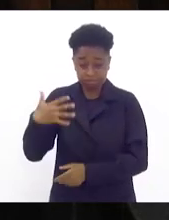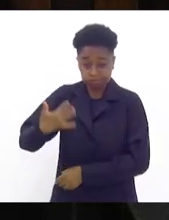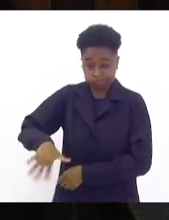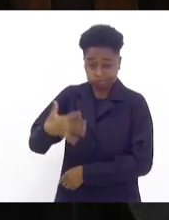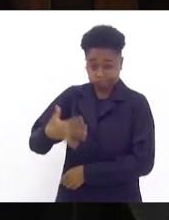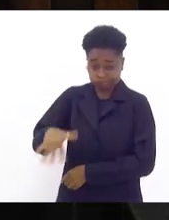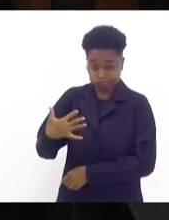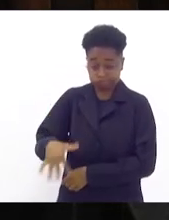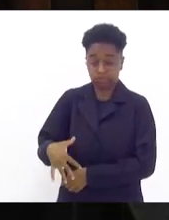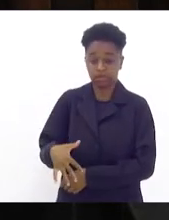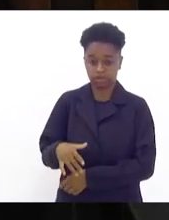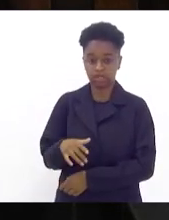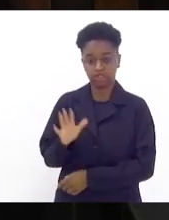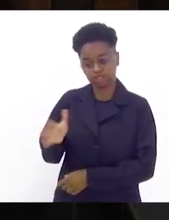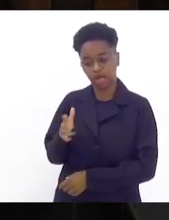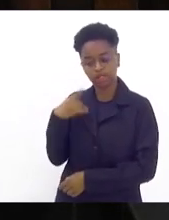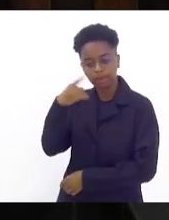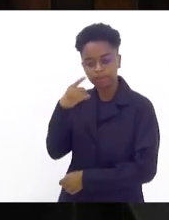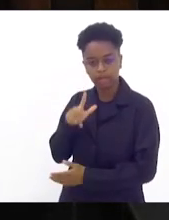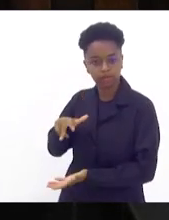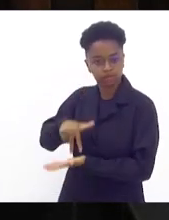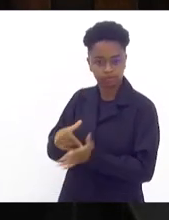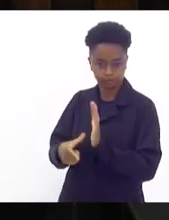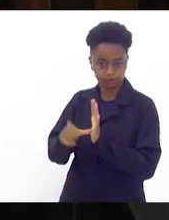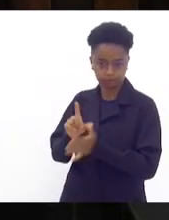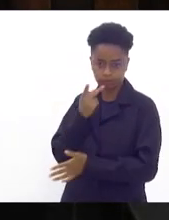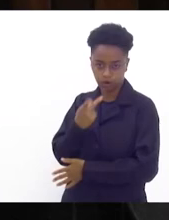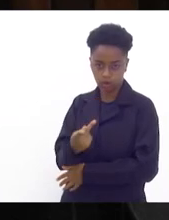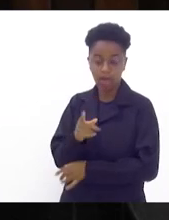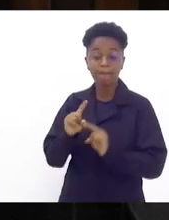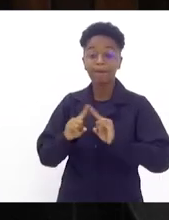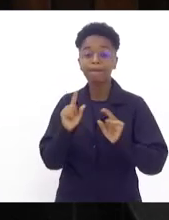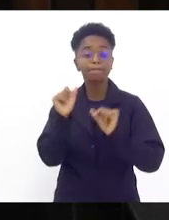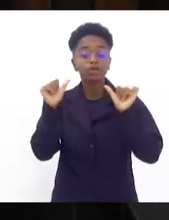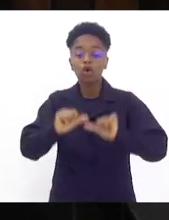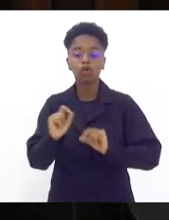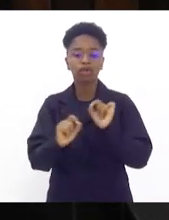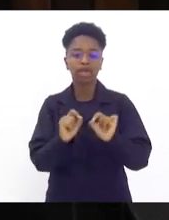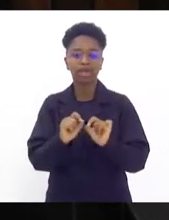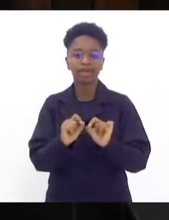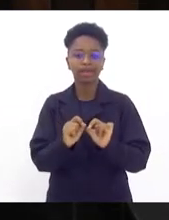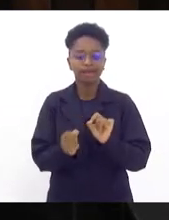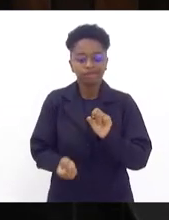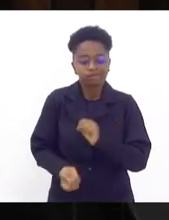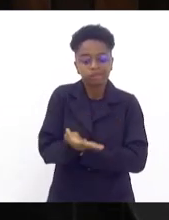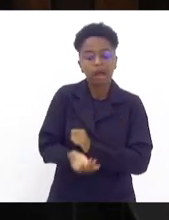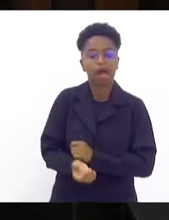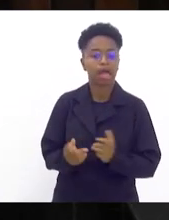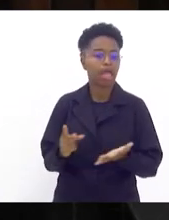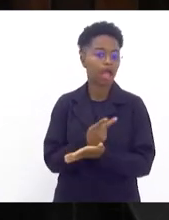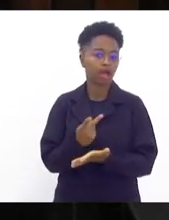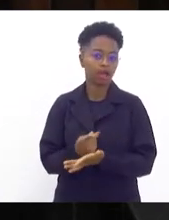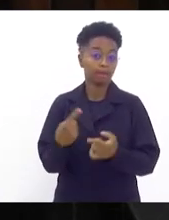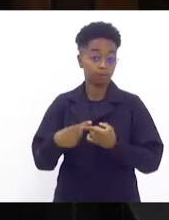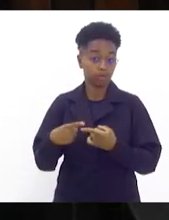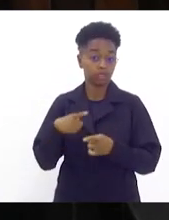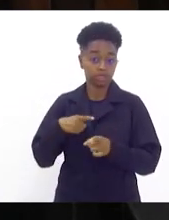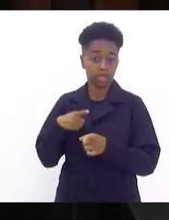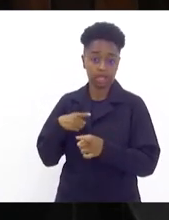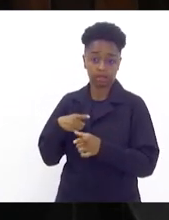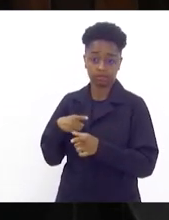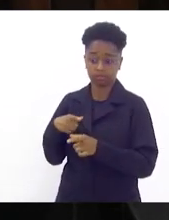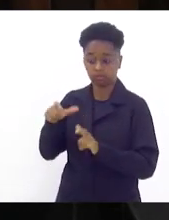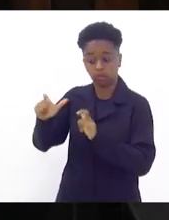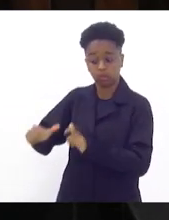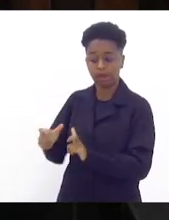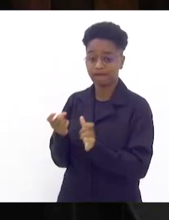deputado Thiago já narrou aqui, mas mais do que isso, de forma clandestina, porque aquela carrocinha de pipoca, são mais